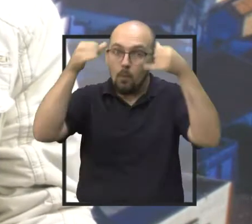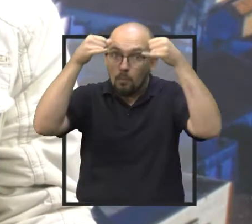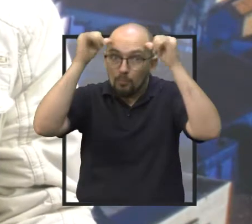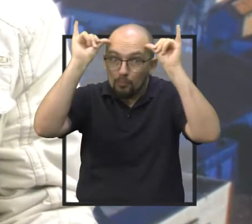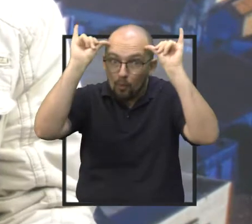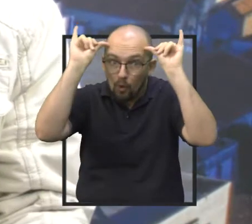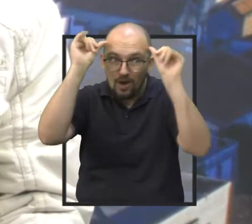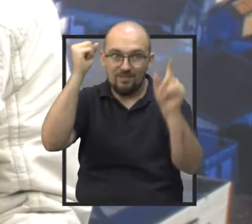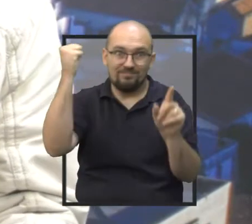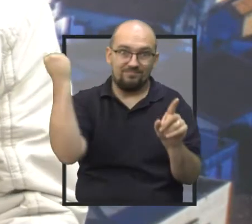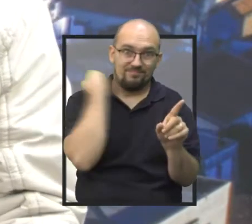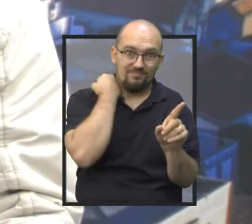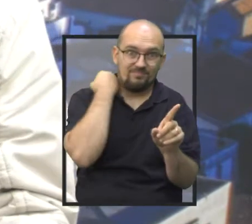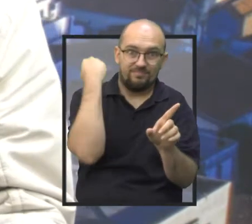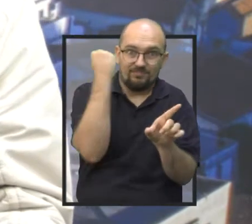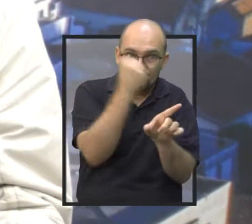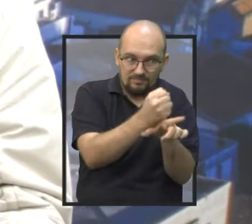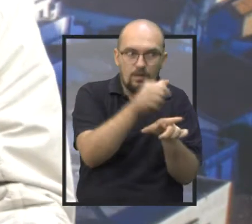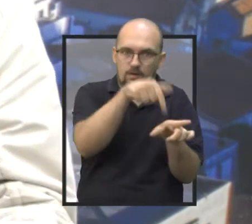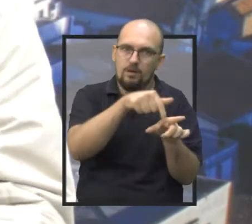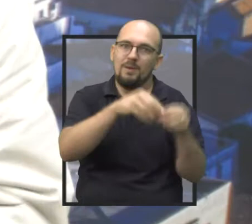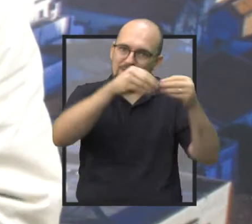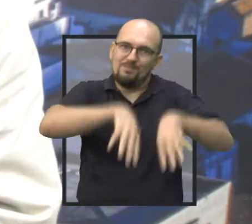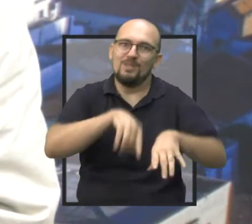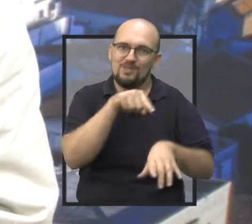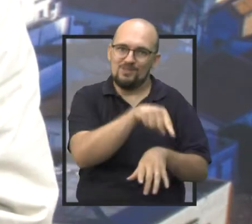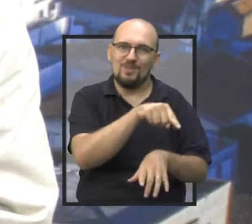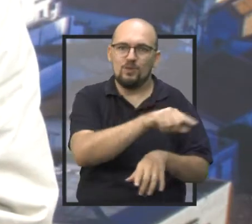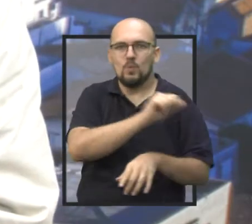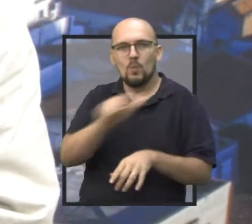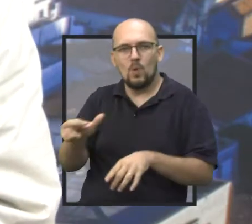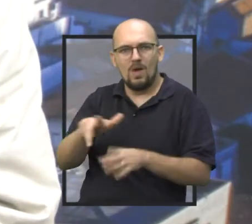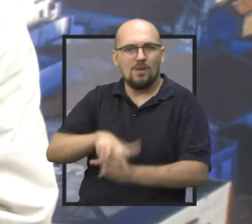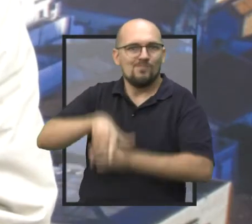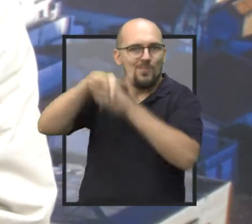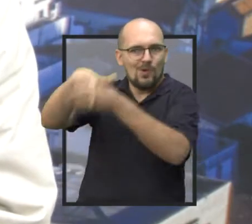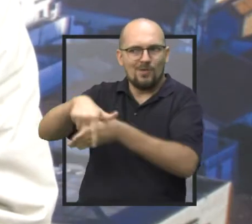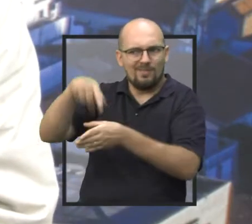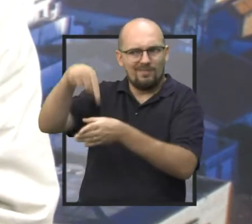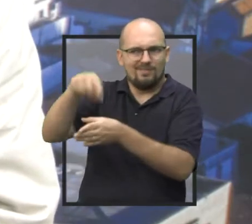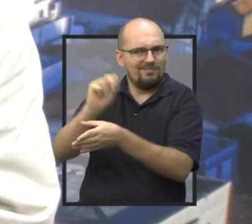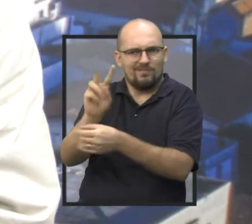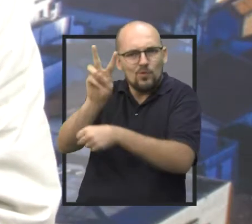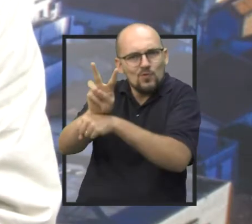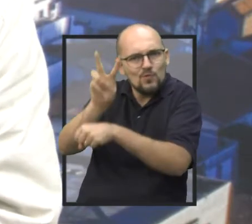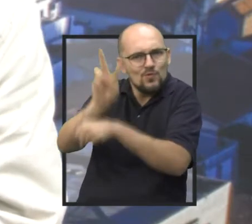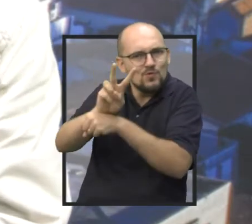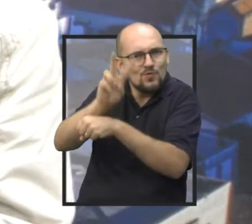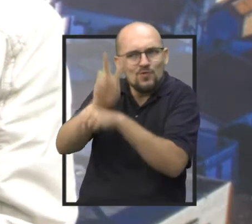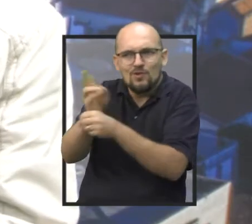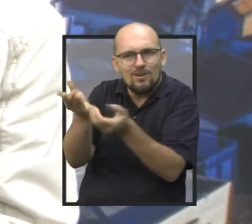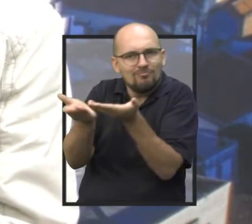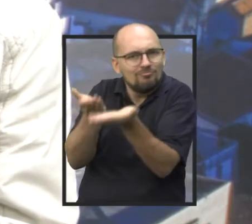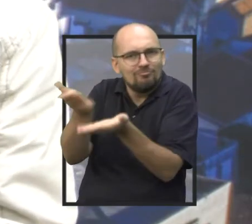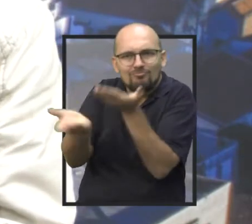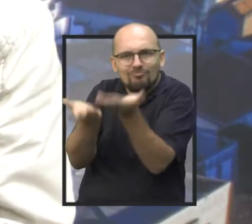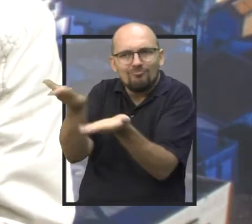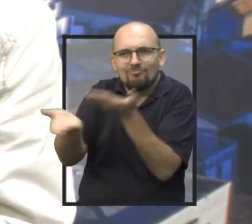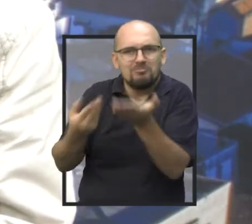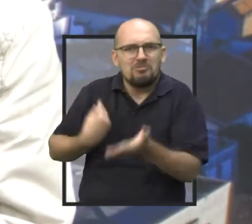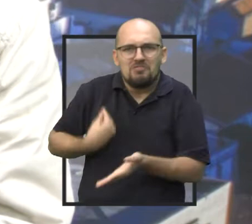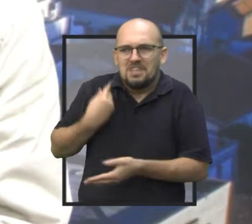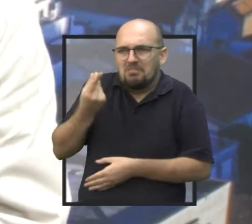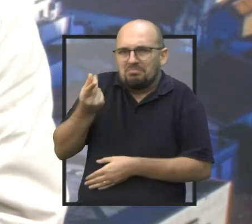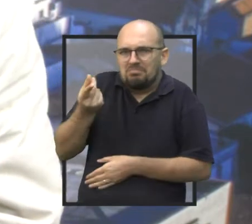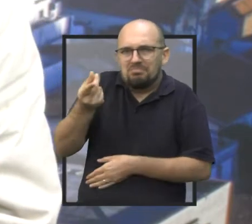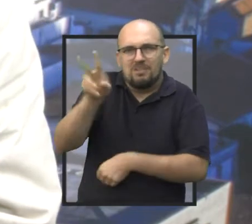mais prejudicado do que um boi aí que é da prova de rodeio, que tem a vida bem mais longa, e